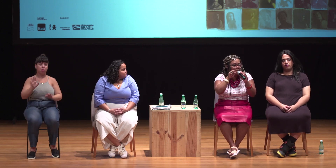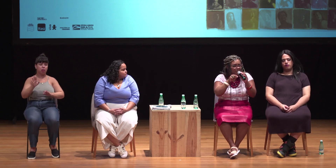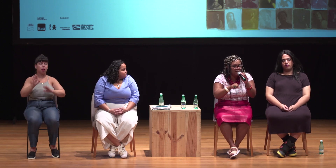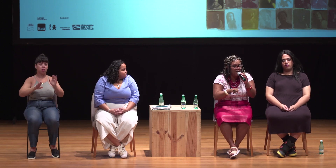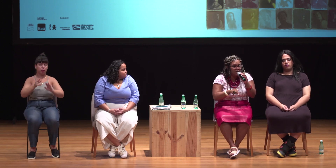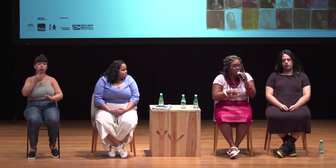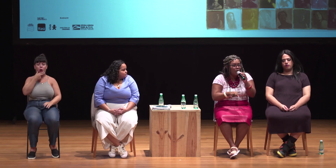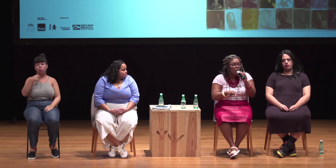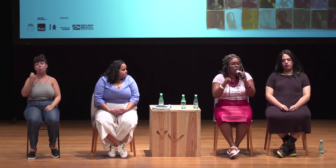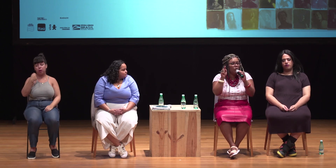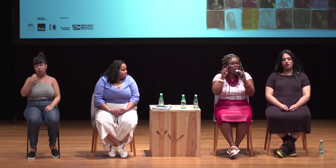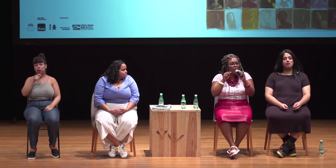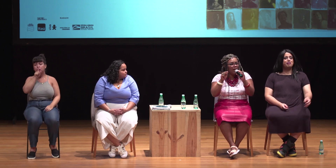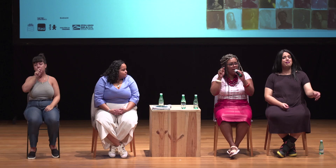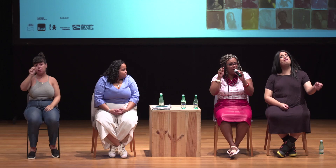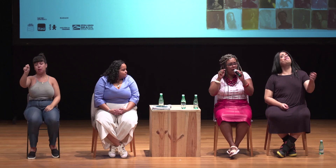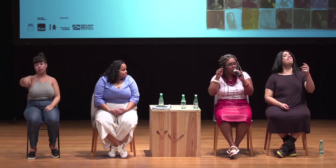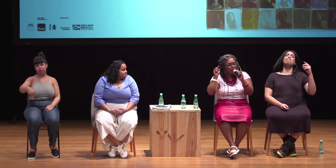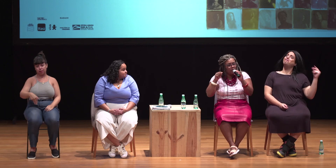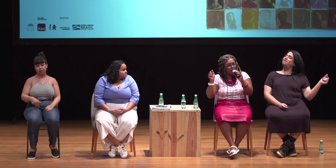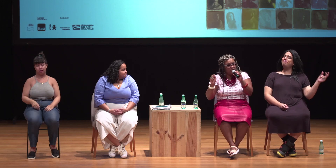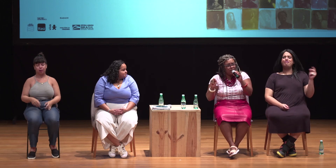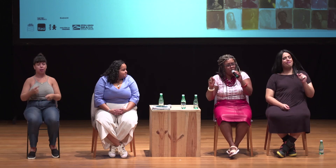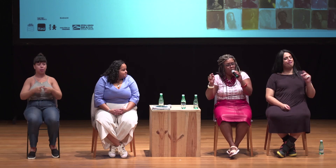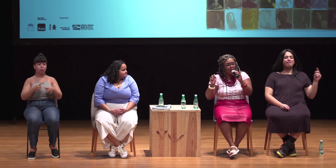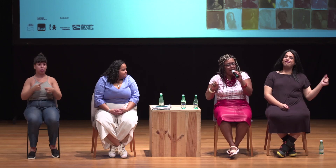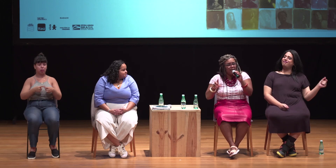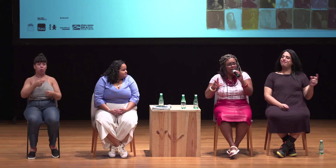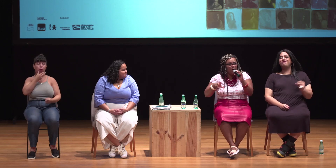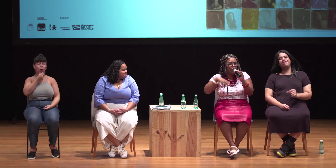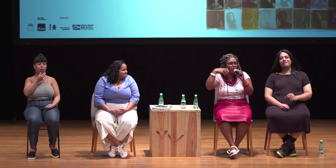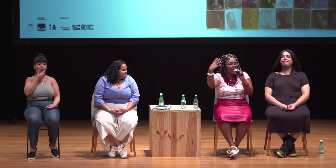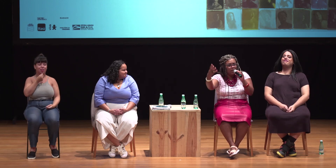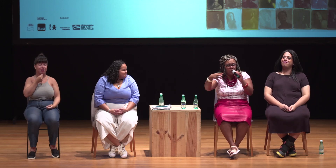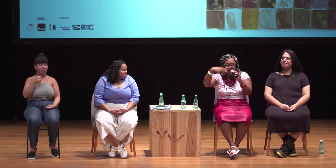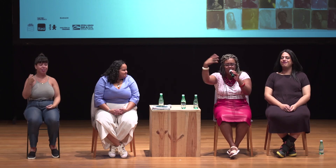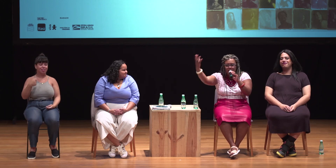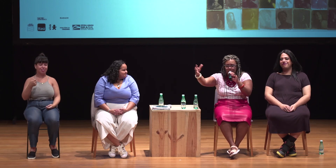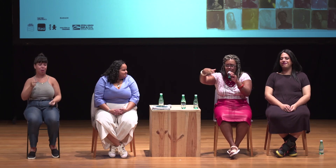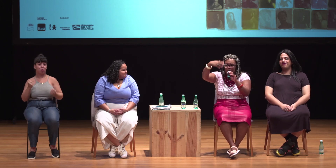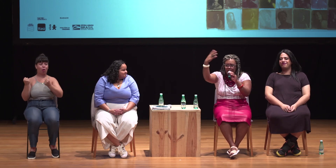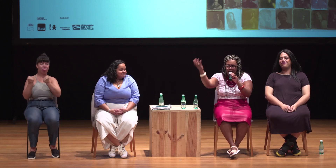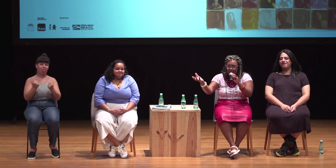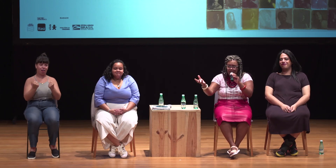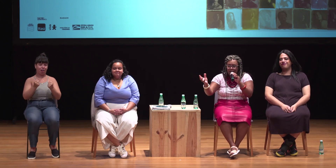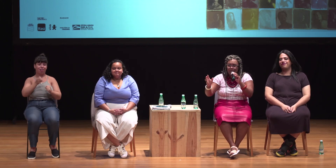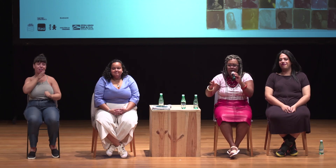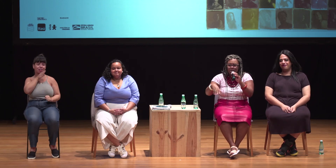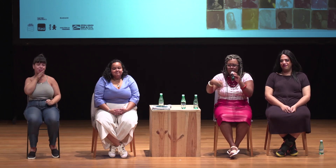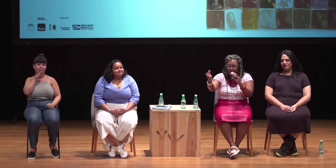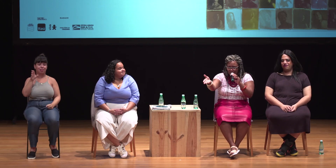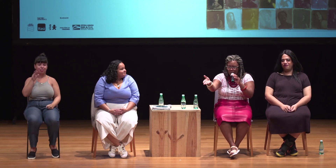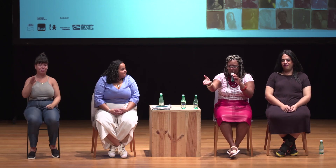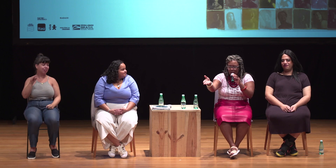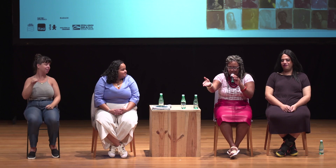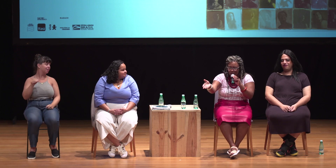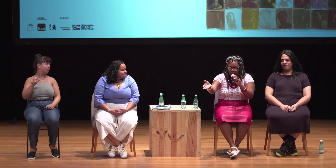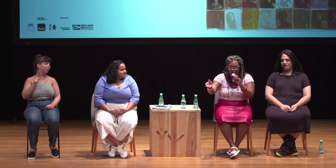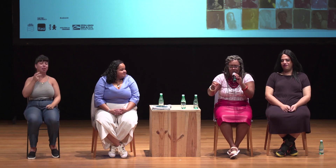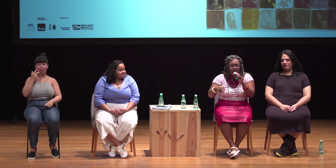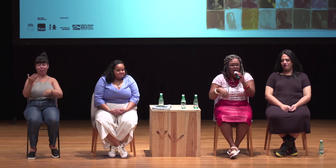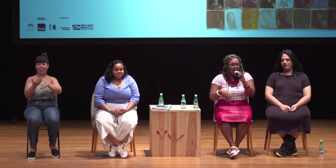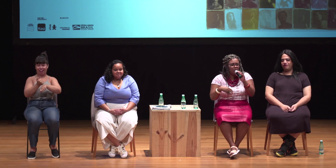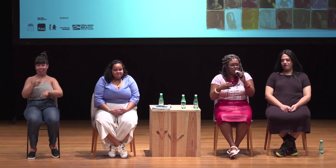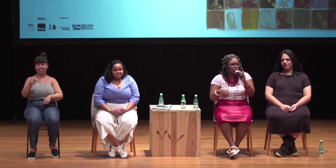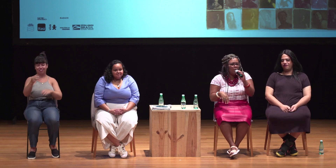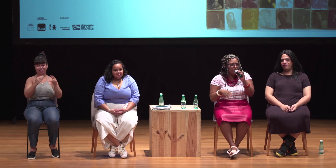precise ser silenciado, porque o homem ele é colocado na sociedade como aquele que tem o poder, o conhecimento, a fala. A gente falava sobre isso mais